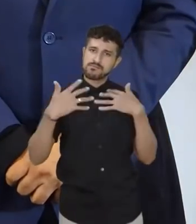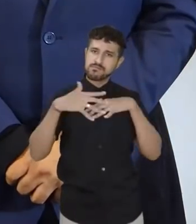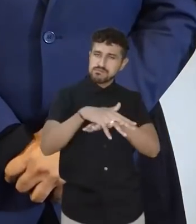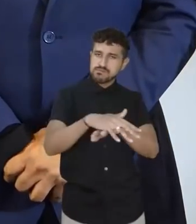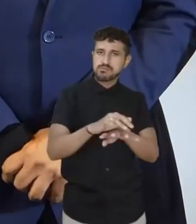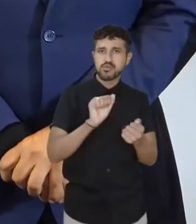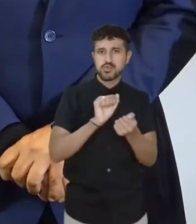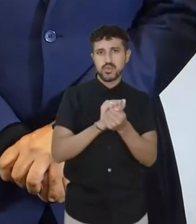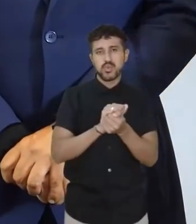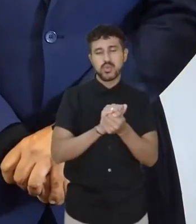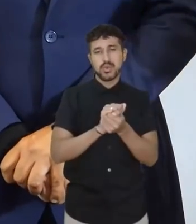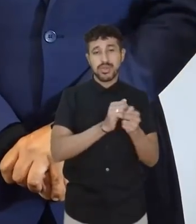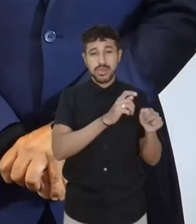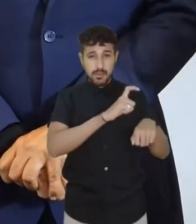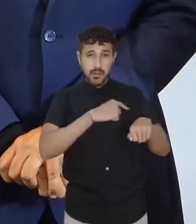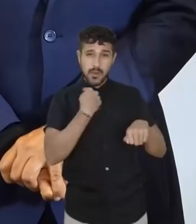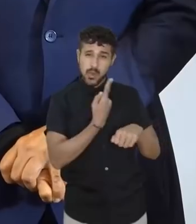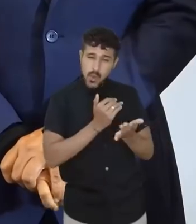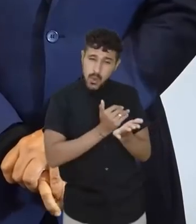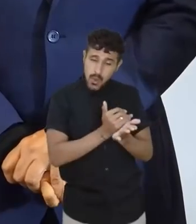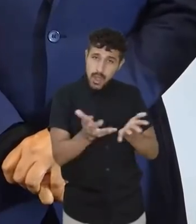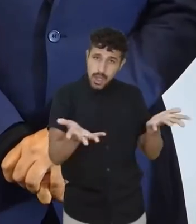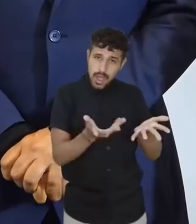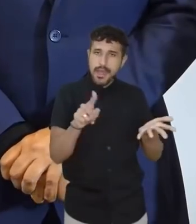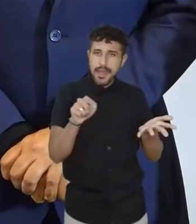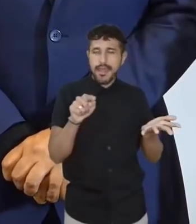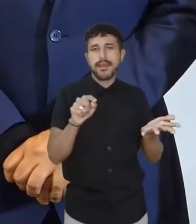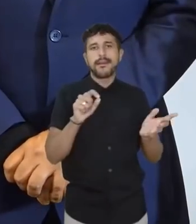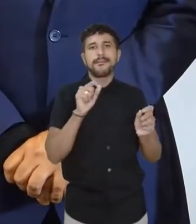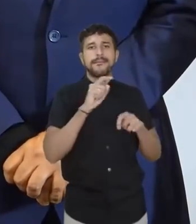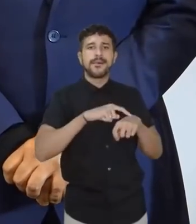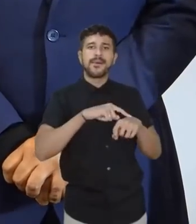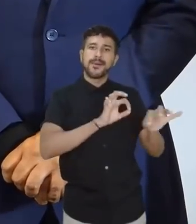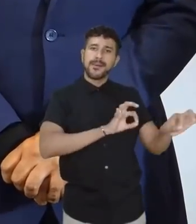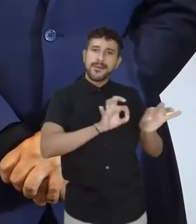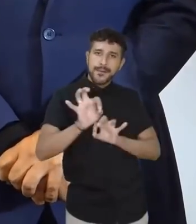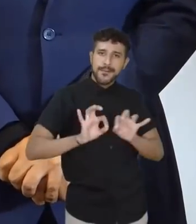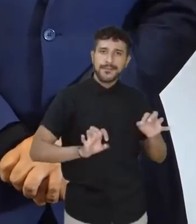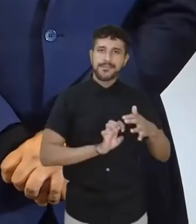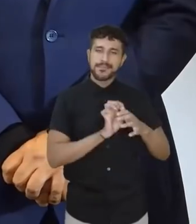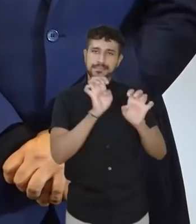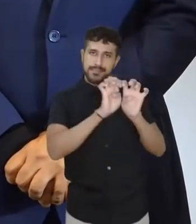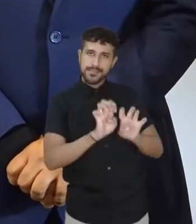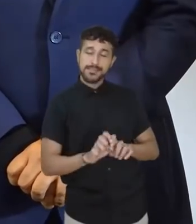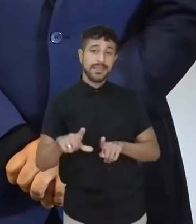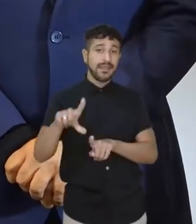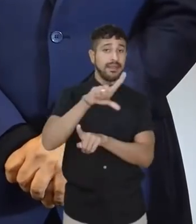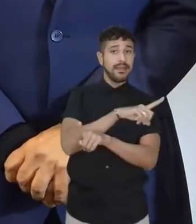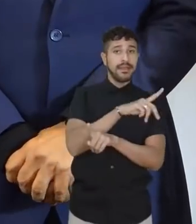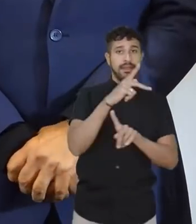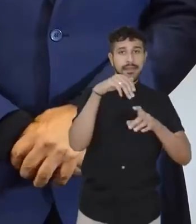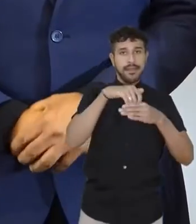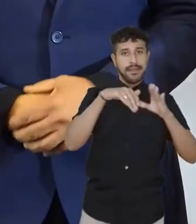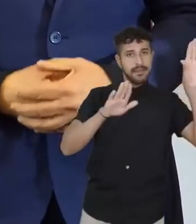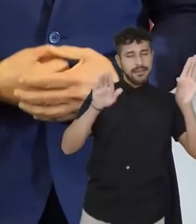essa fase que nós estamos começando agora é essa fase de organização e estruturação da pré-campanha e, claro, da